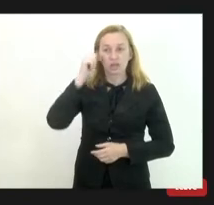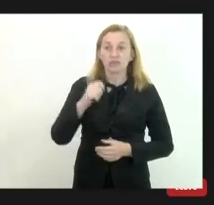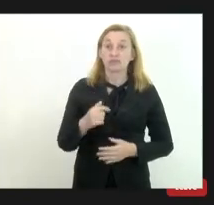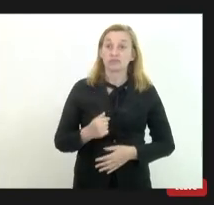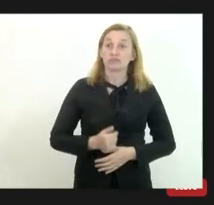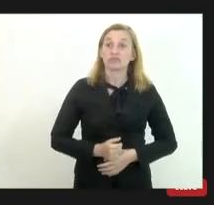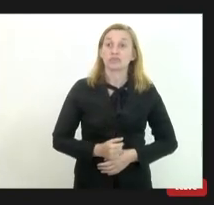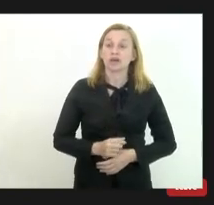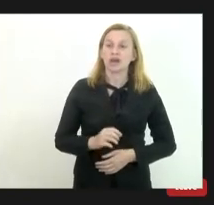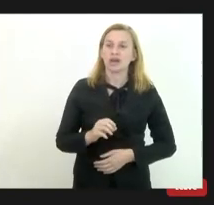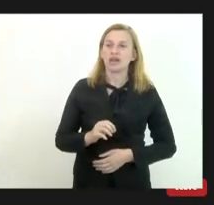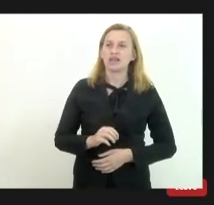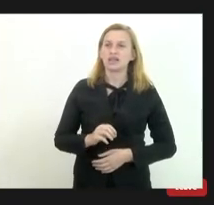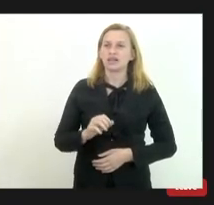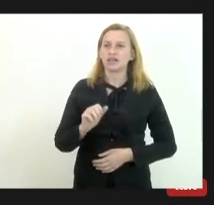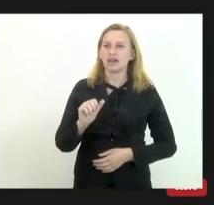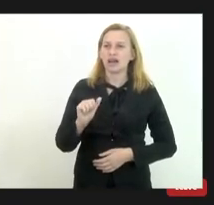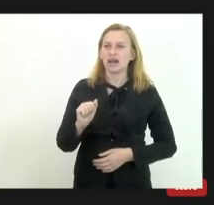Abdel Ogum,